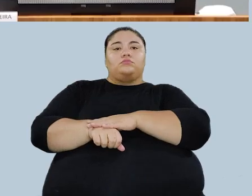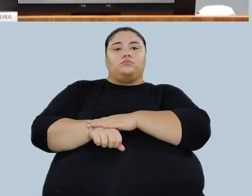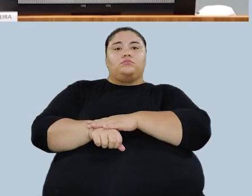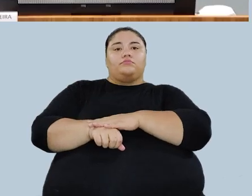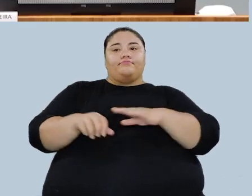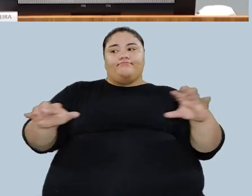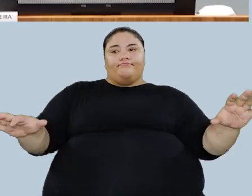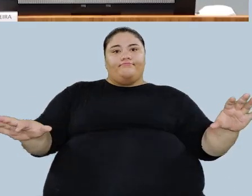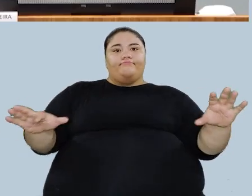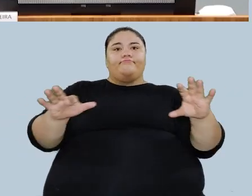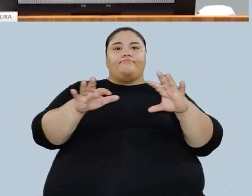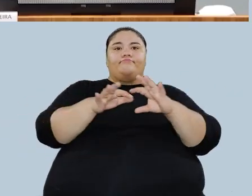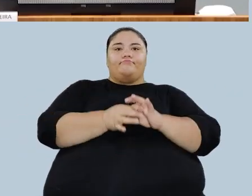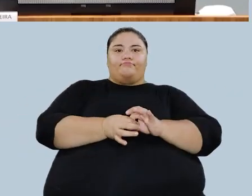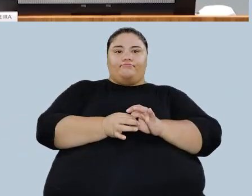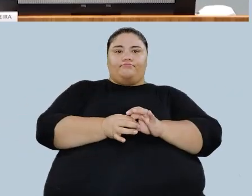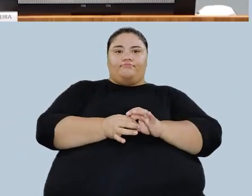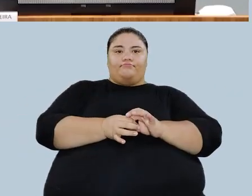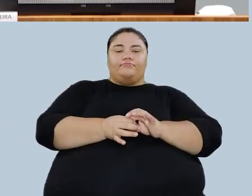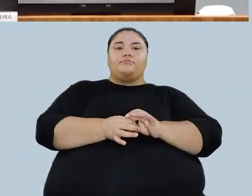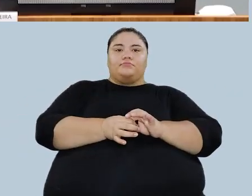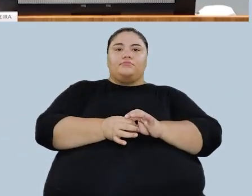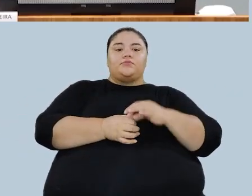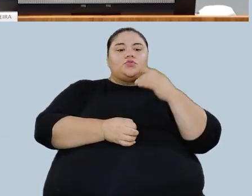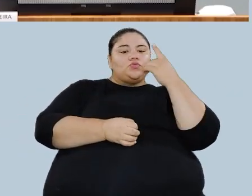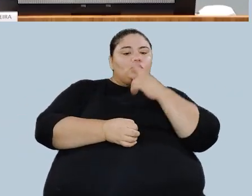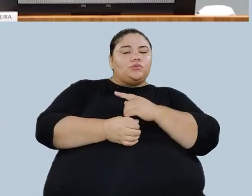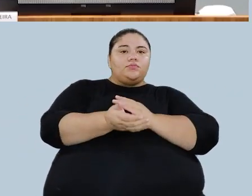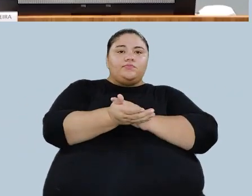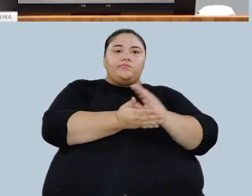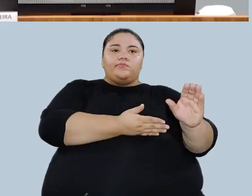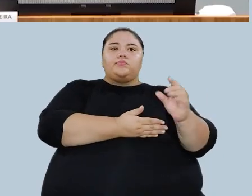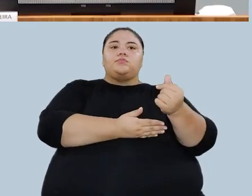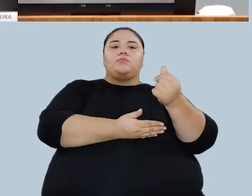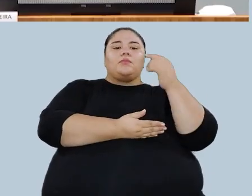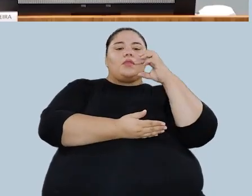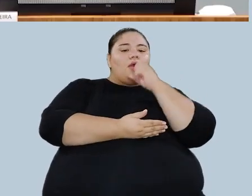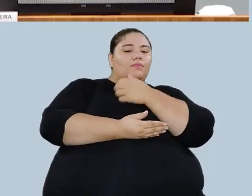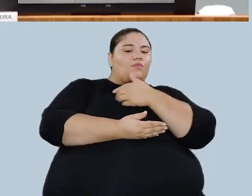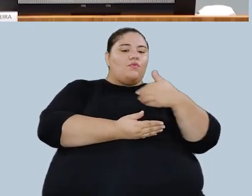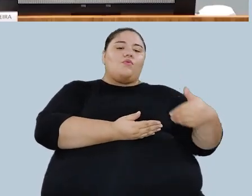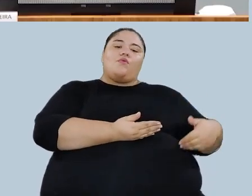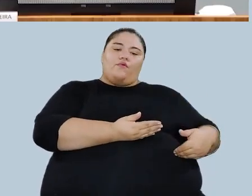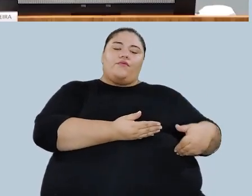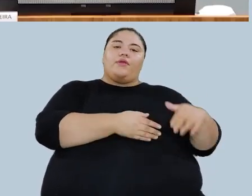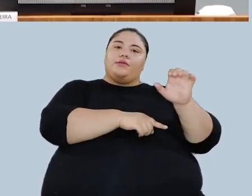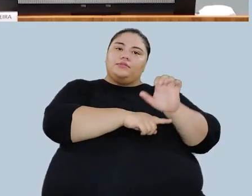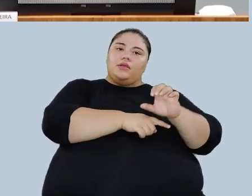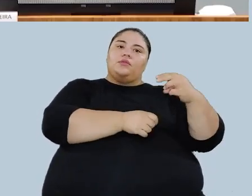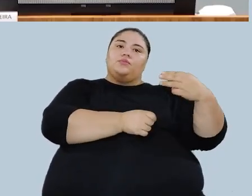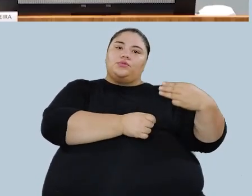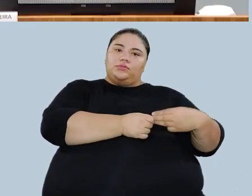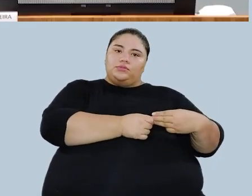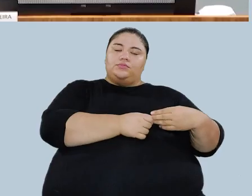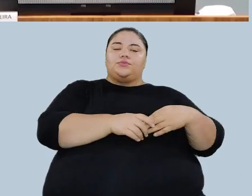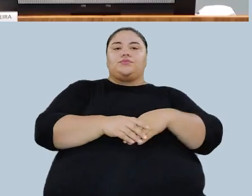entre essas pontas, né? E fazer com que esse dinheiro chegue o mais rápido possível aos cofres públicos dos estados, municípios da